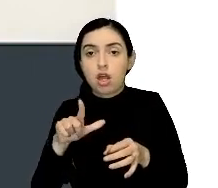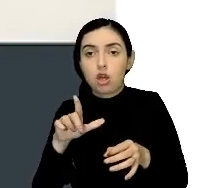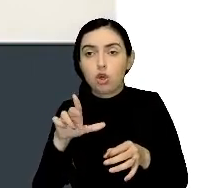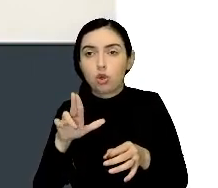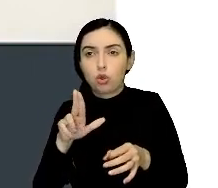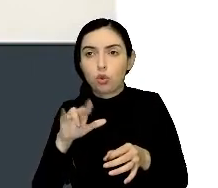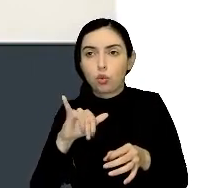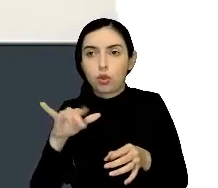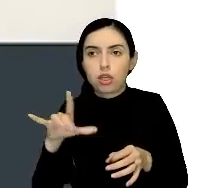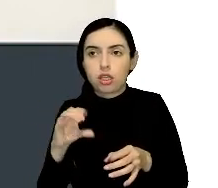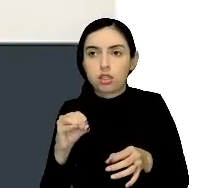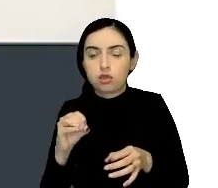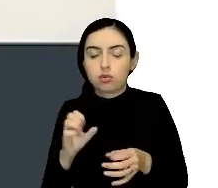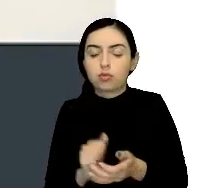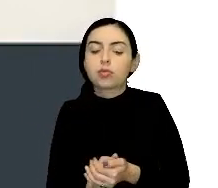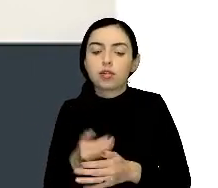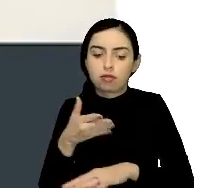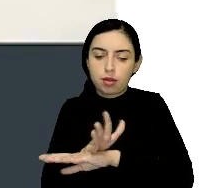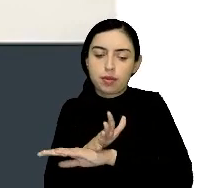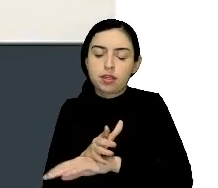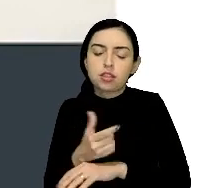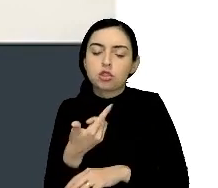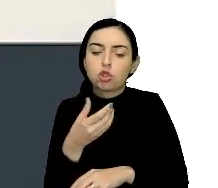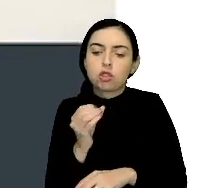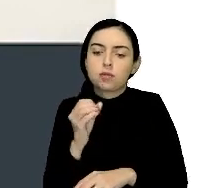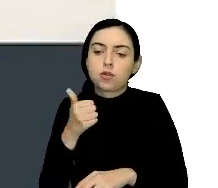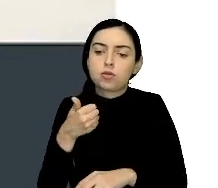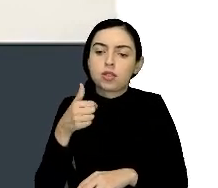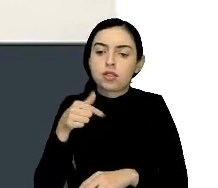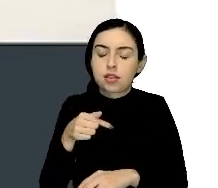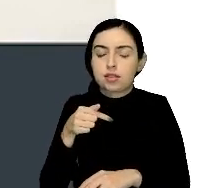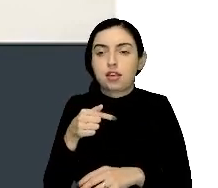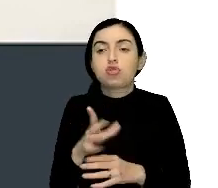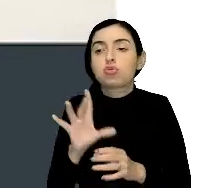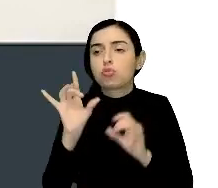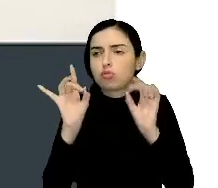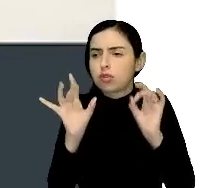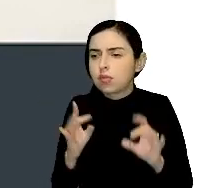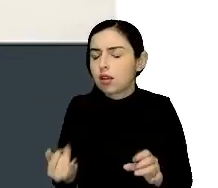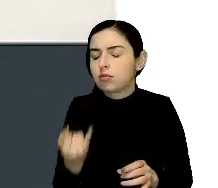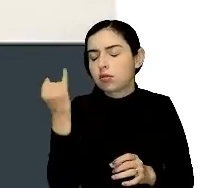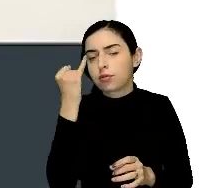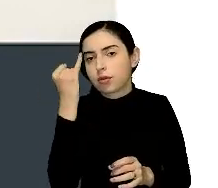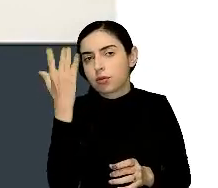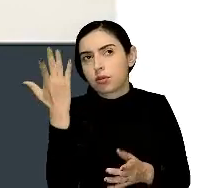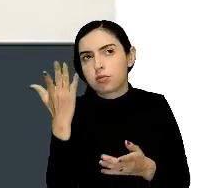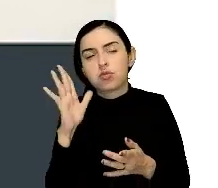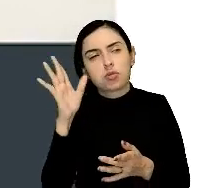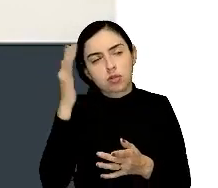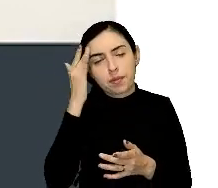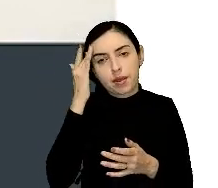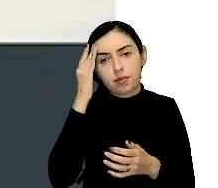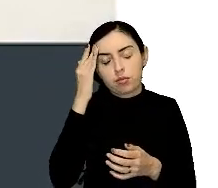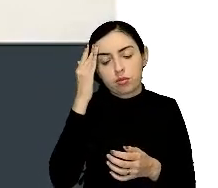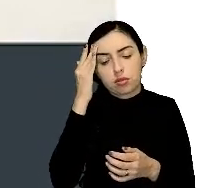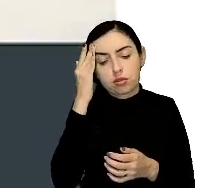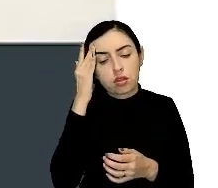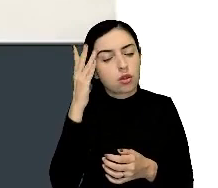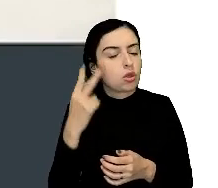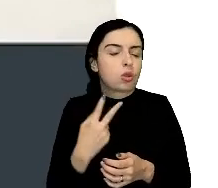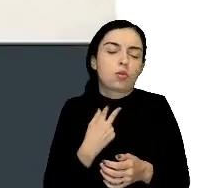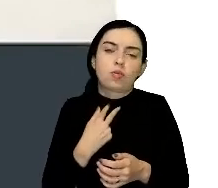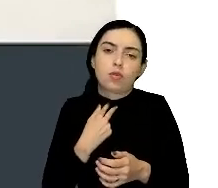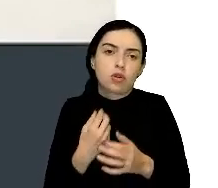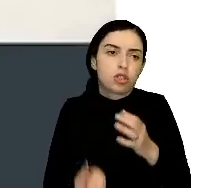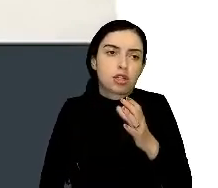esse que acabou sendo aprovado em 2017. Com um detalhe importante: como todos nós sabemos, não é possível a criação